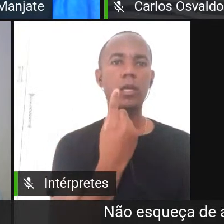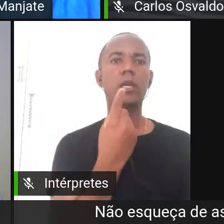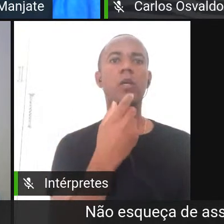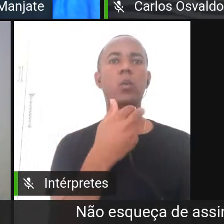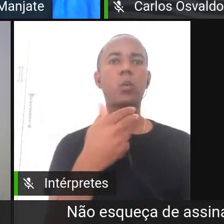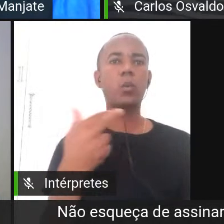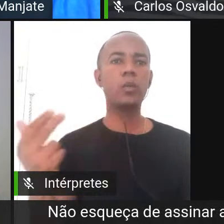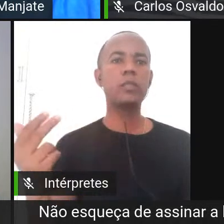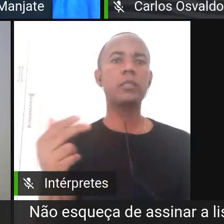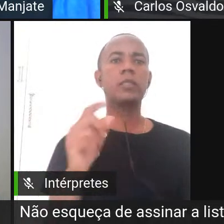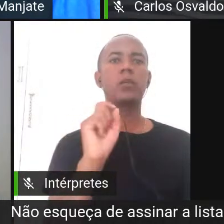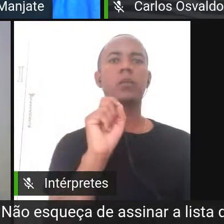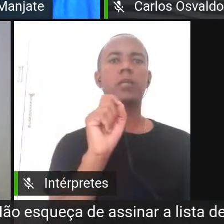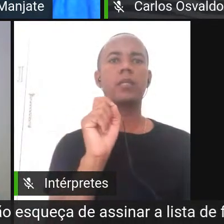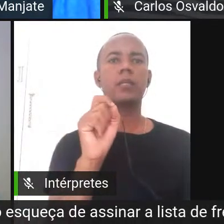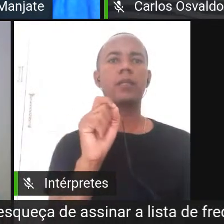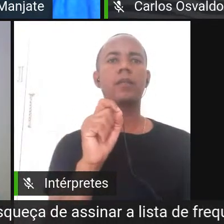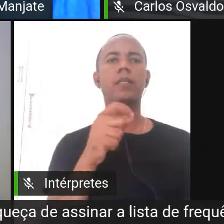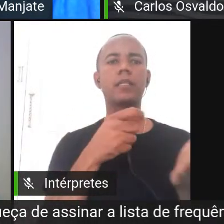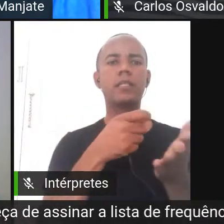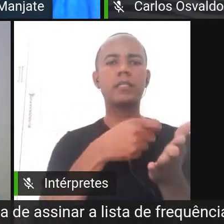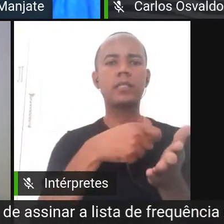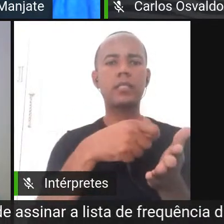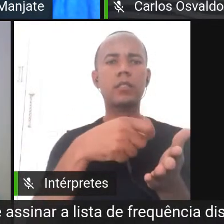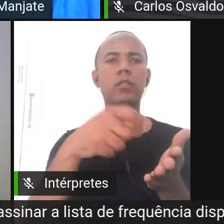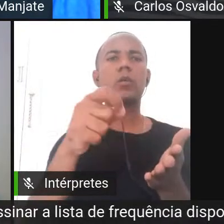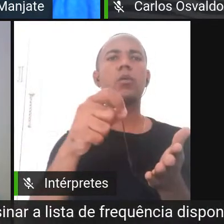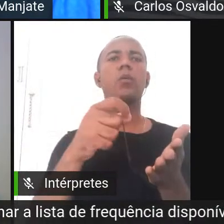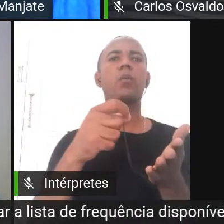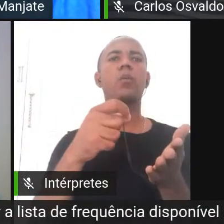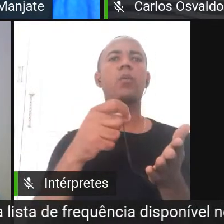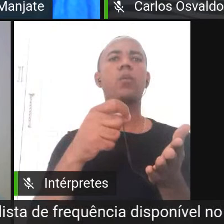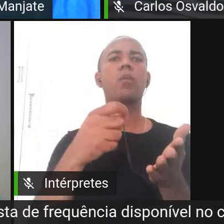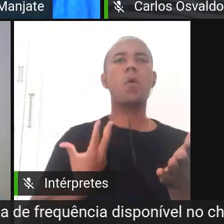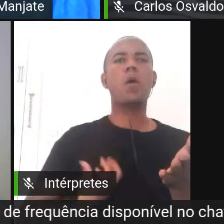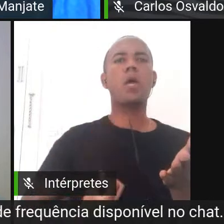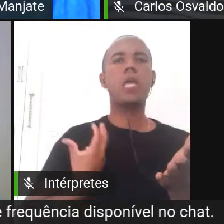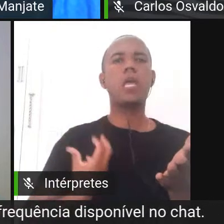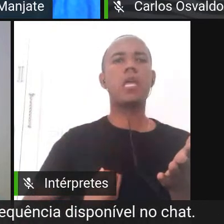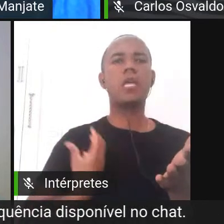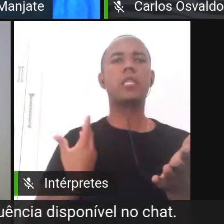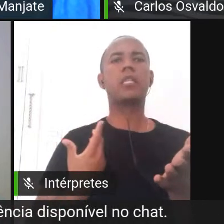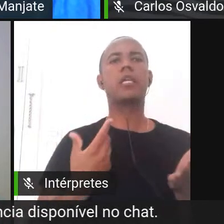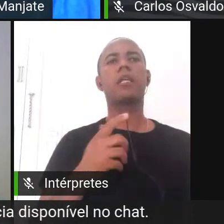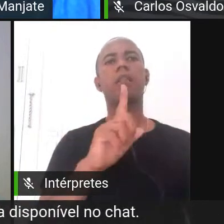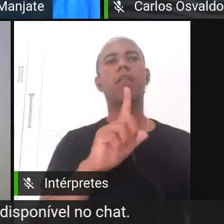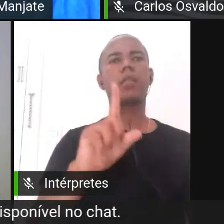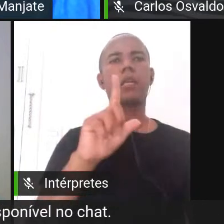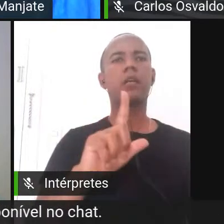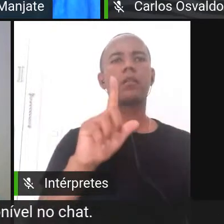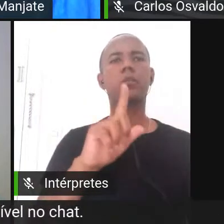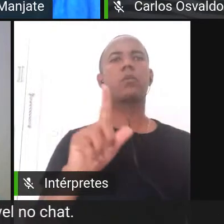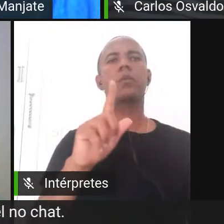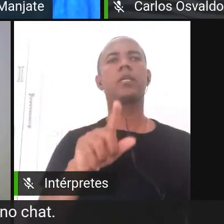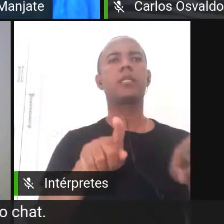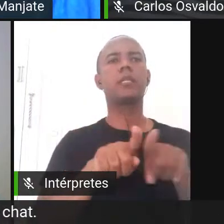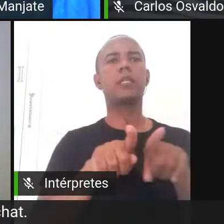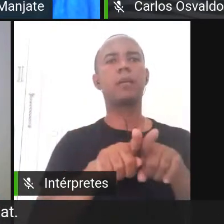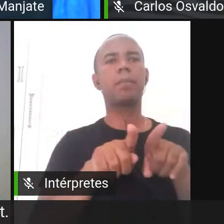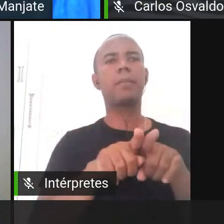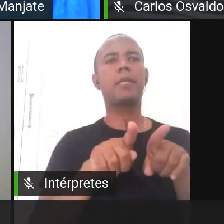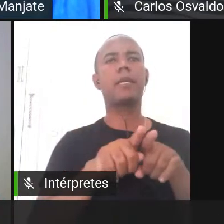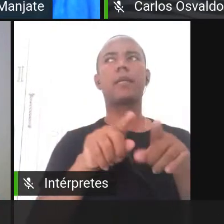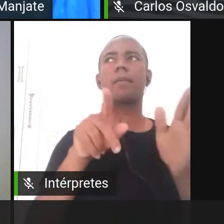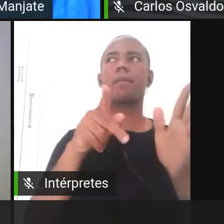etc., de literatura, e se quisermos, literatura moçambicana. É, não será